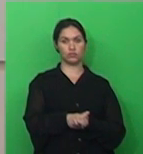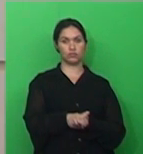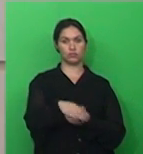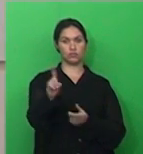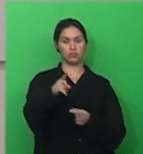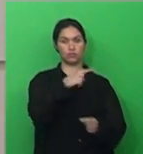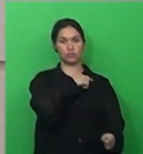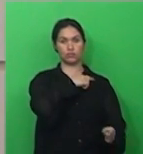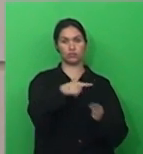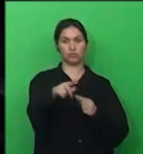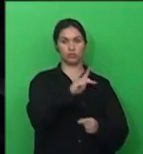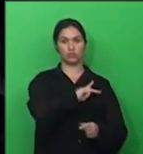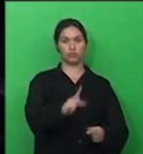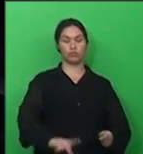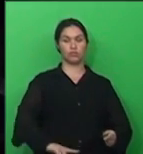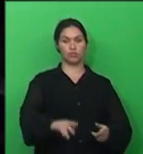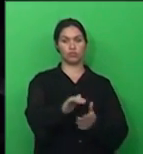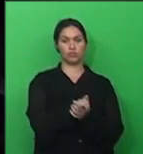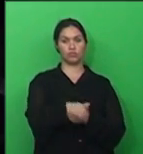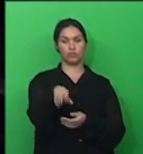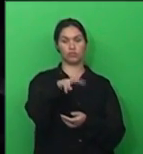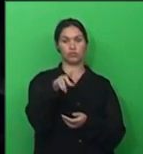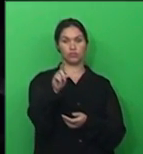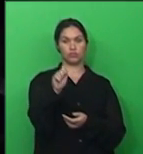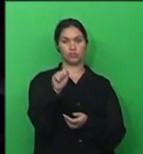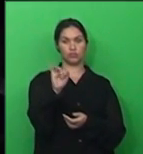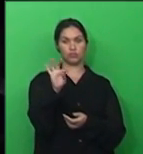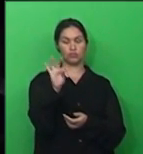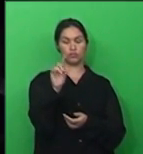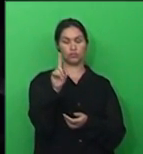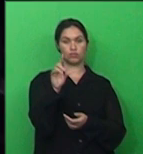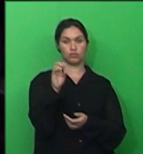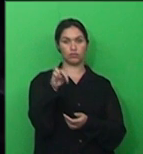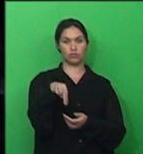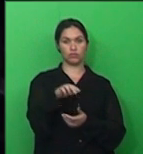Contra o veto, senhor presidente. Vereador Dailton Felzer.